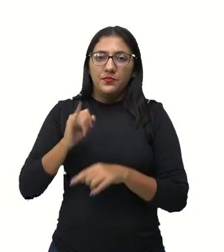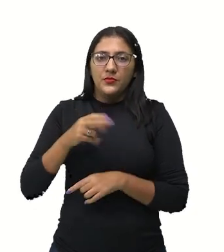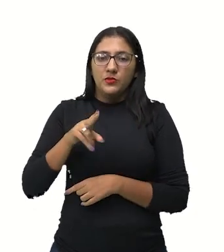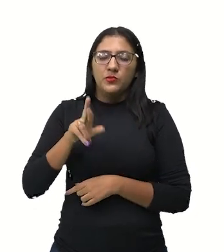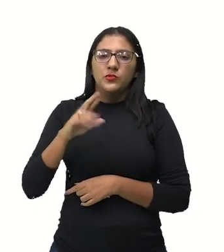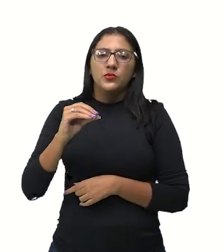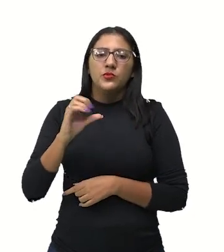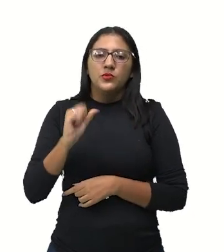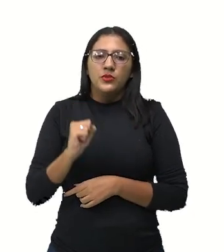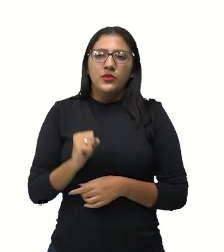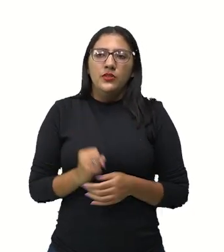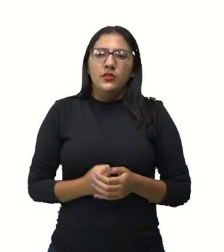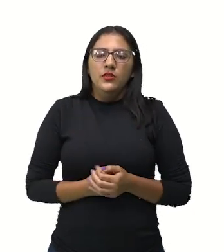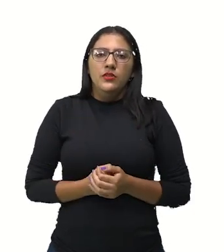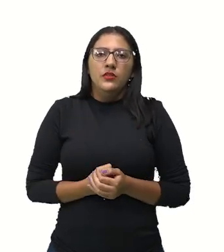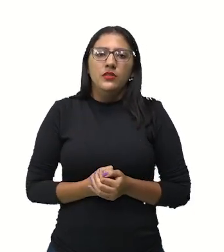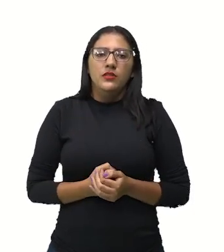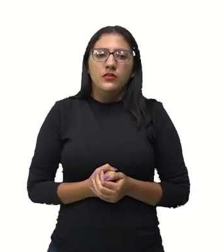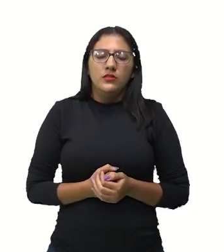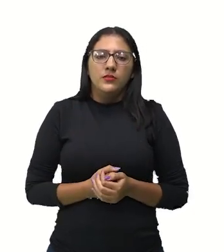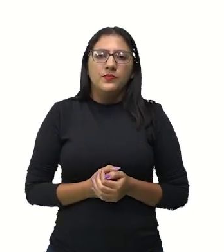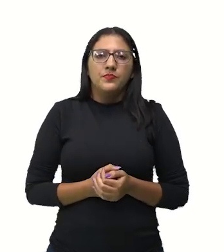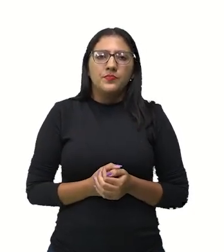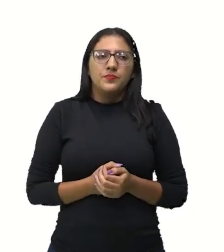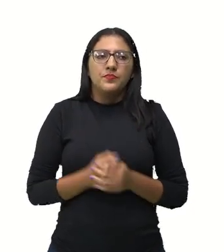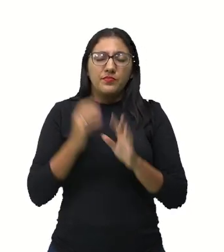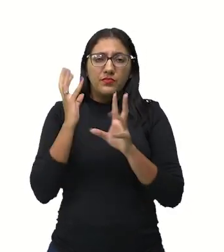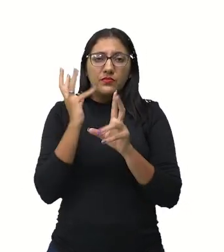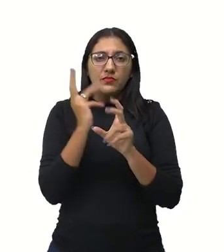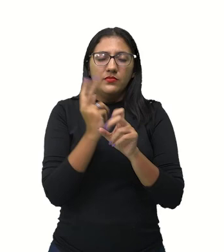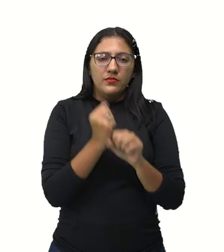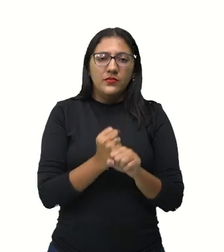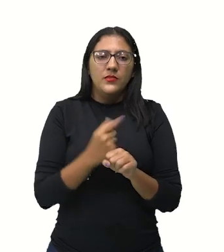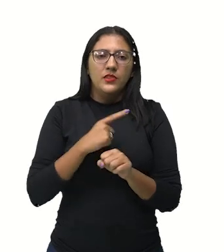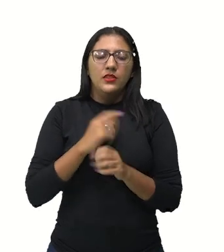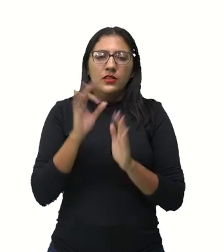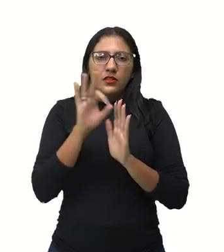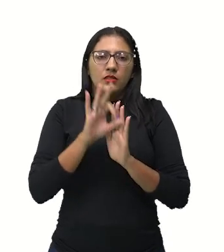Então, o montante é... Quanto é o capital? Quanto foi que Marta pegou